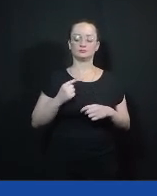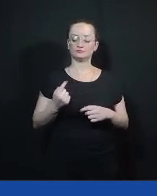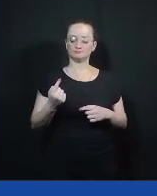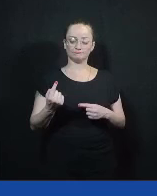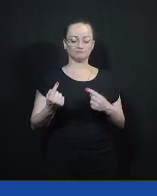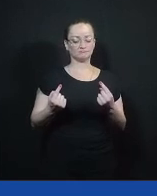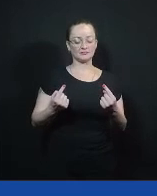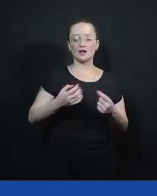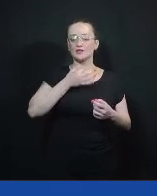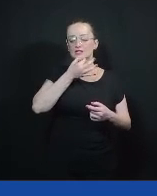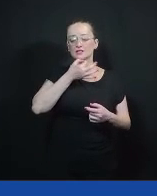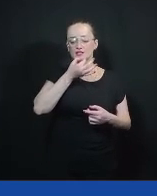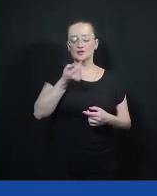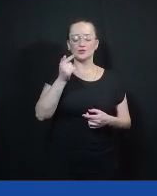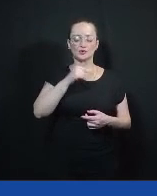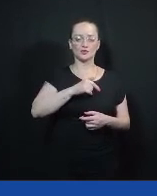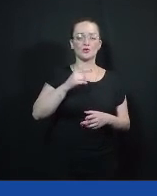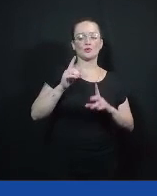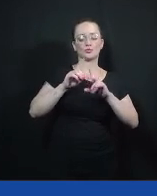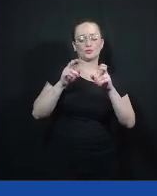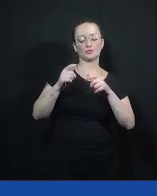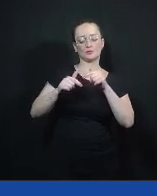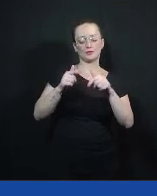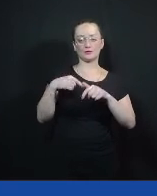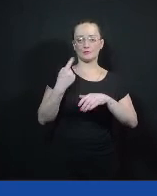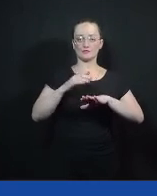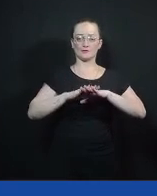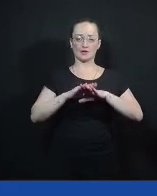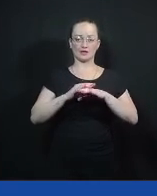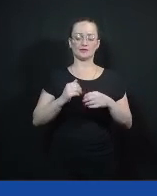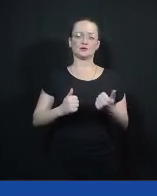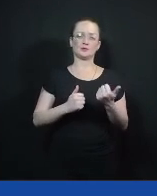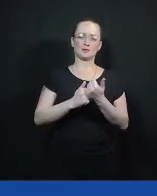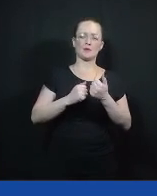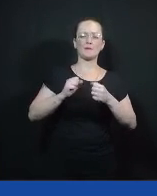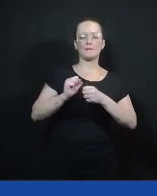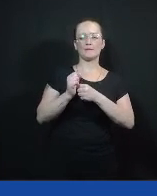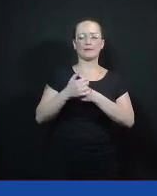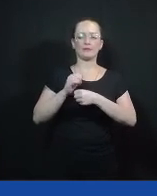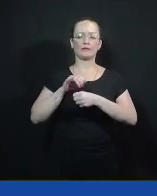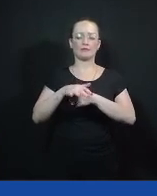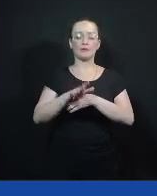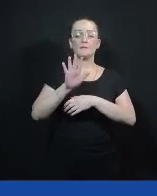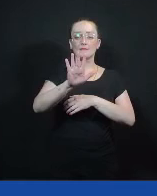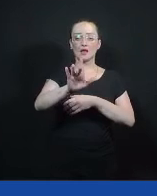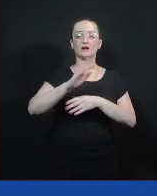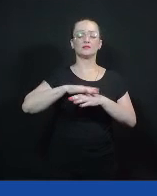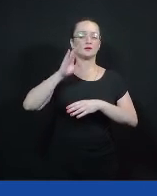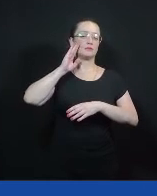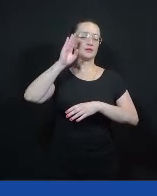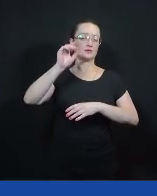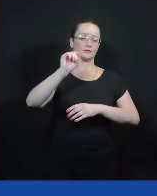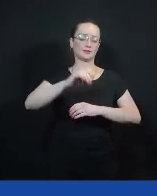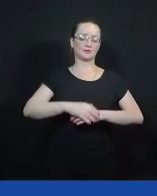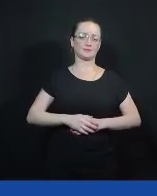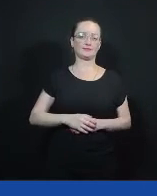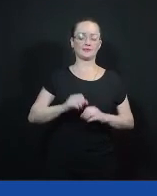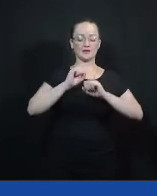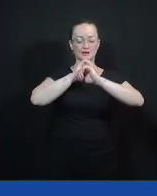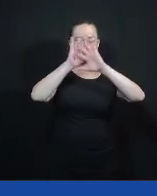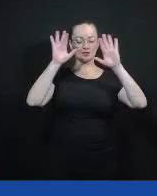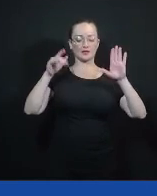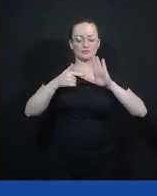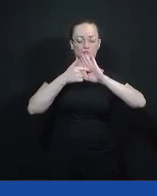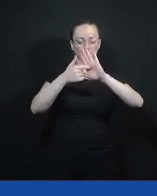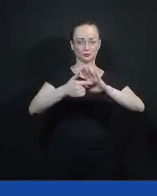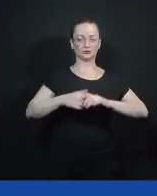aquela crítica ao trabalho que a imprensa brasileira fez na cobertura da pandemia aqui no Brasil, mas ela foi fundamental para esclarecer